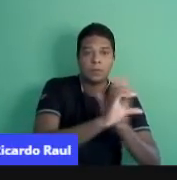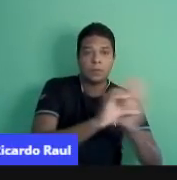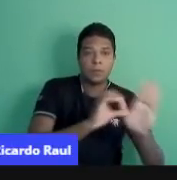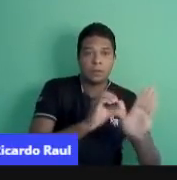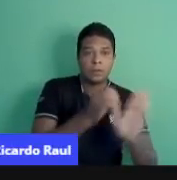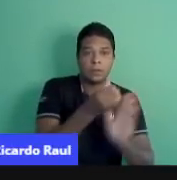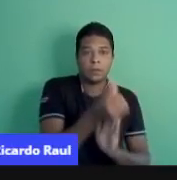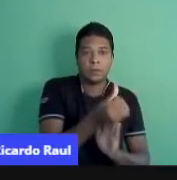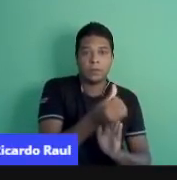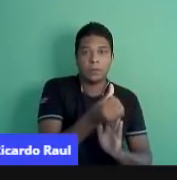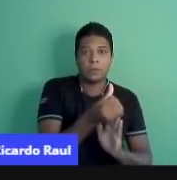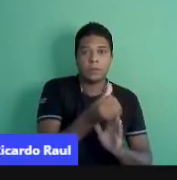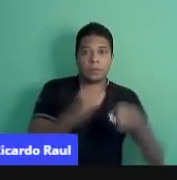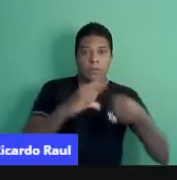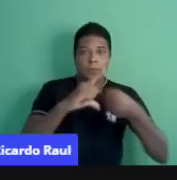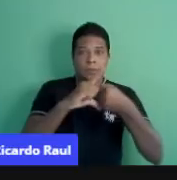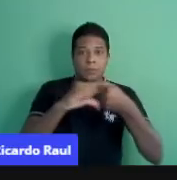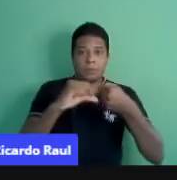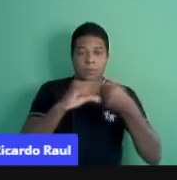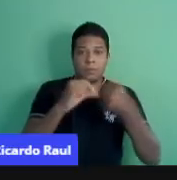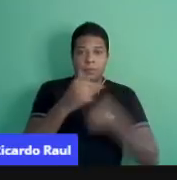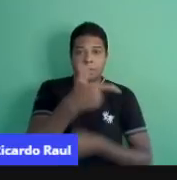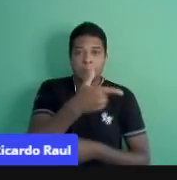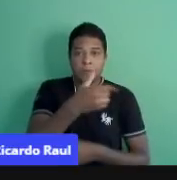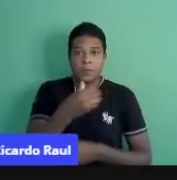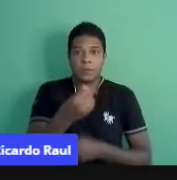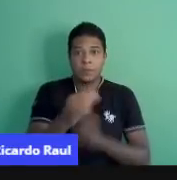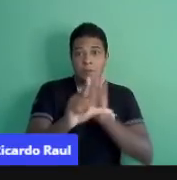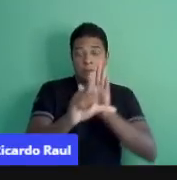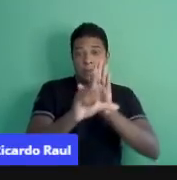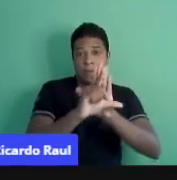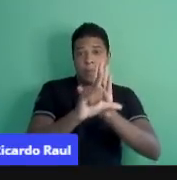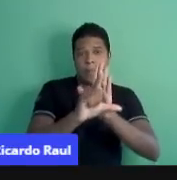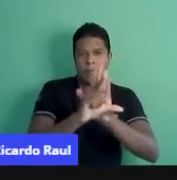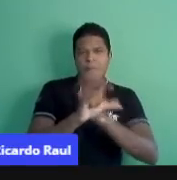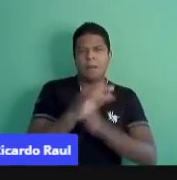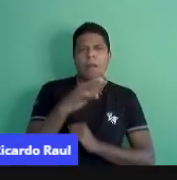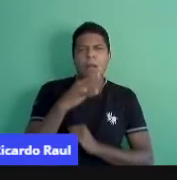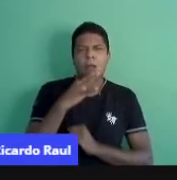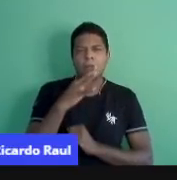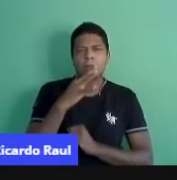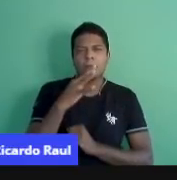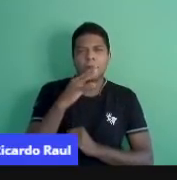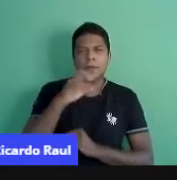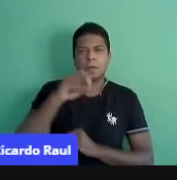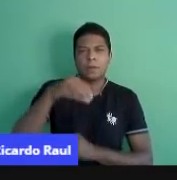do artigo 26 de uma lei que a gente já conhece bem, a Lei